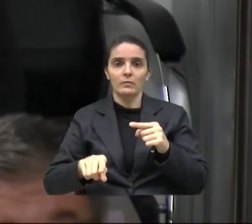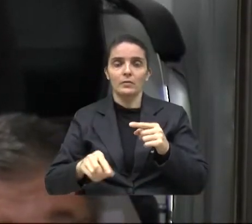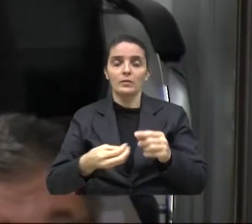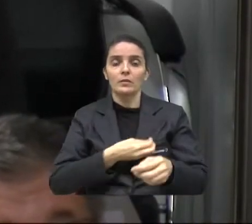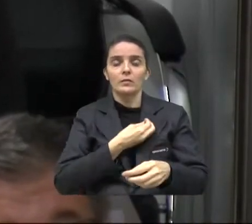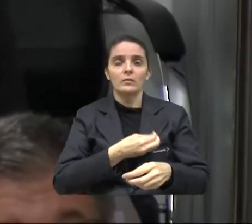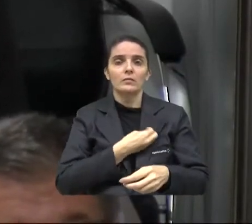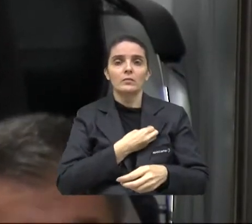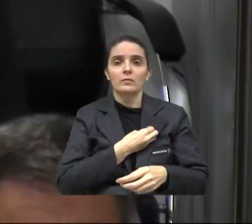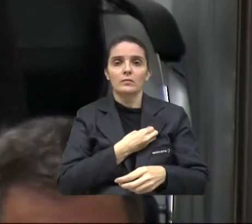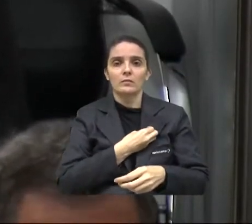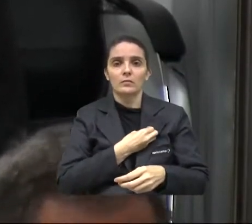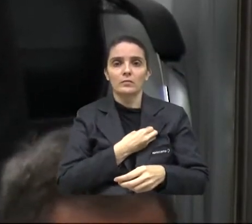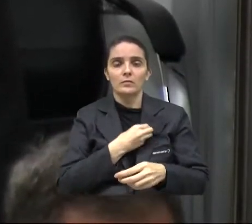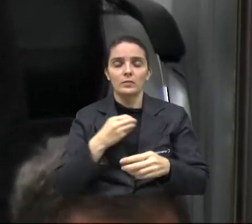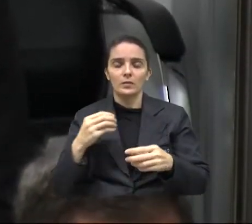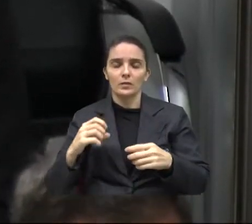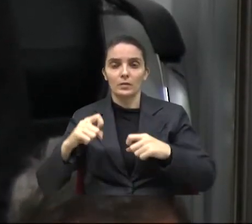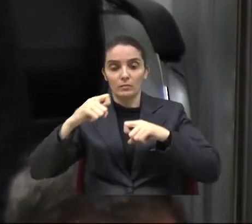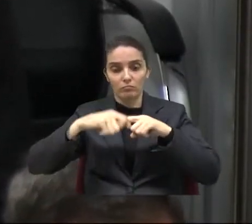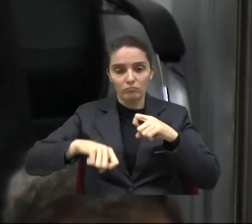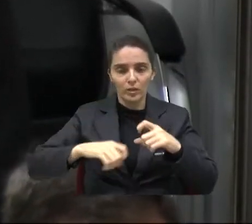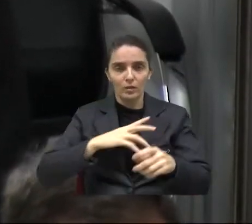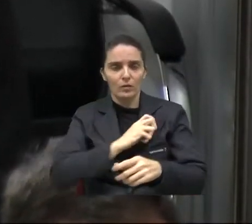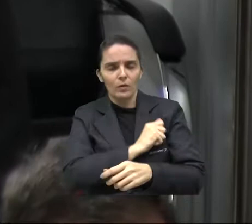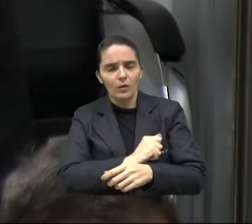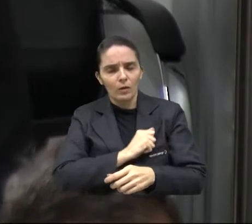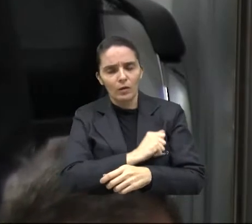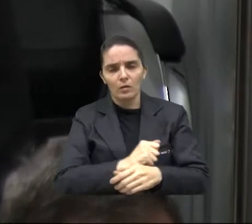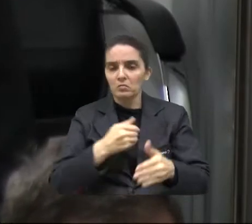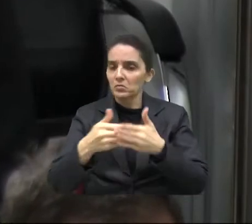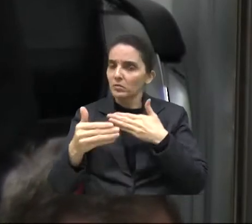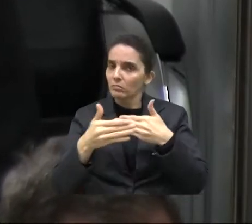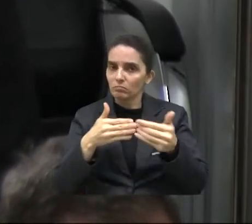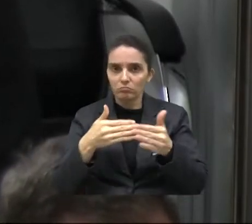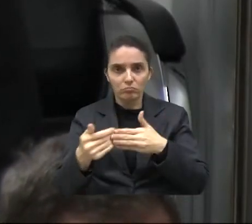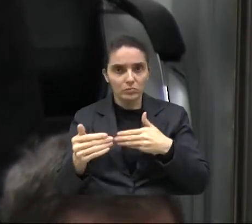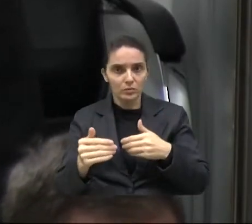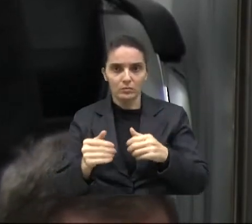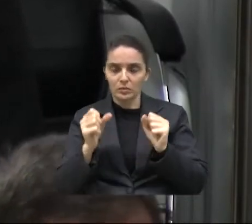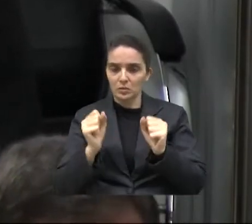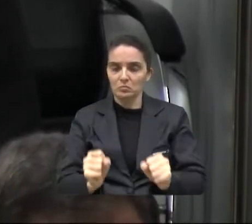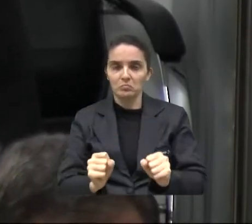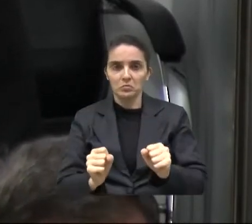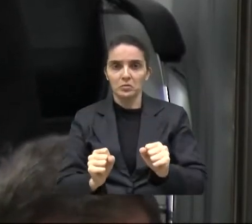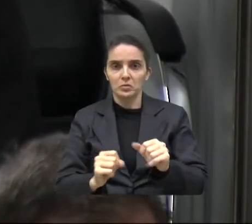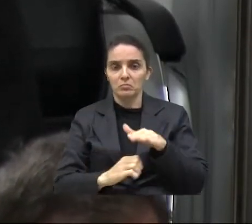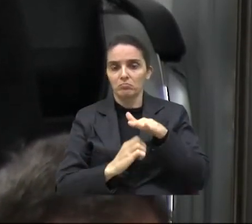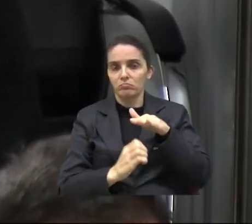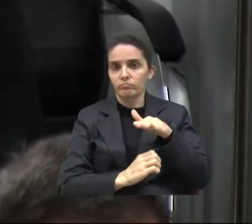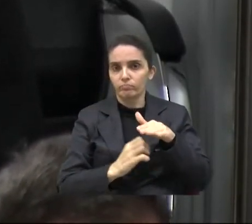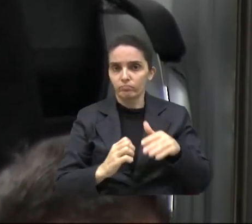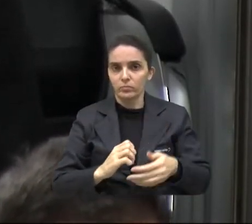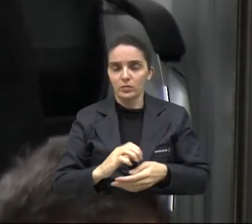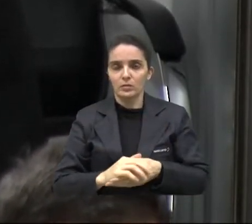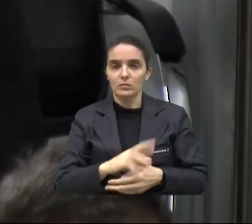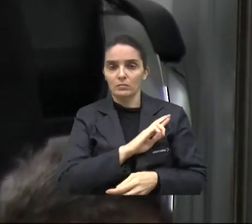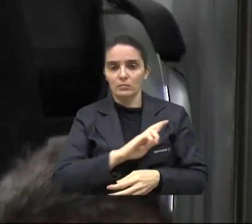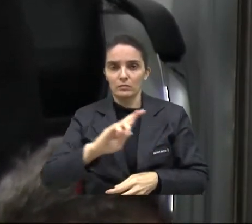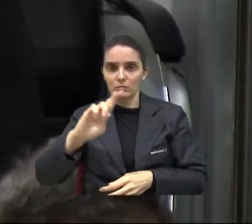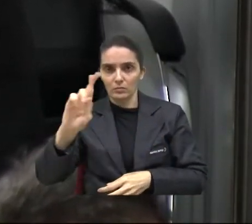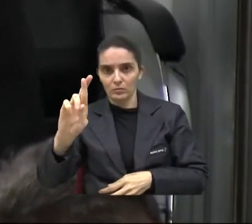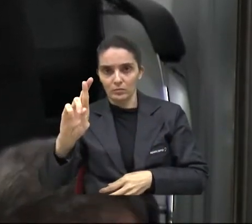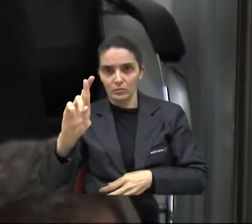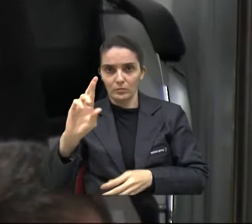relações afetivas e sexuais, vedada qualquer ingerência de ordem estatal, social, religiosa